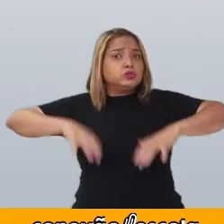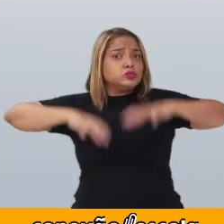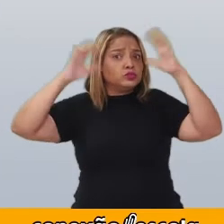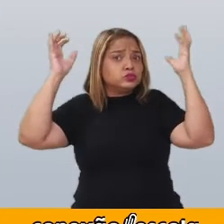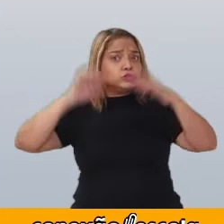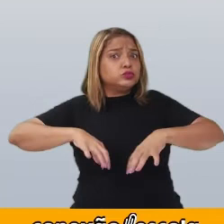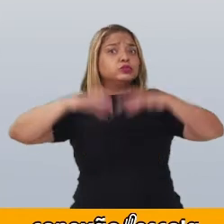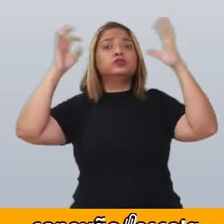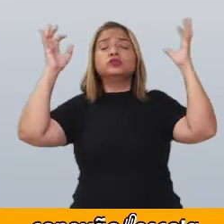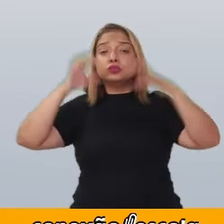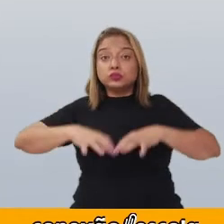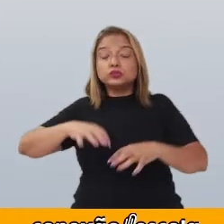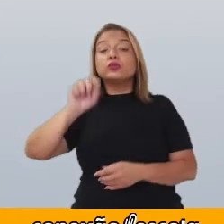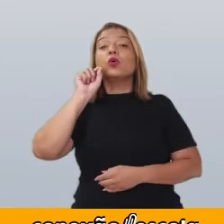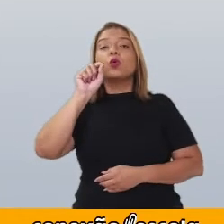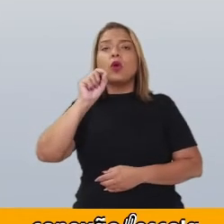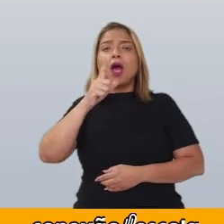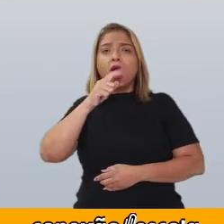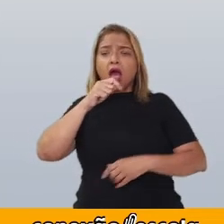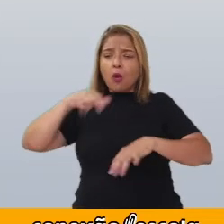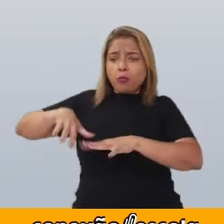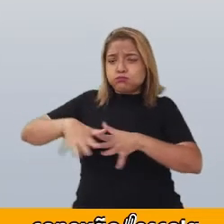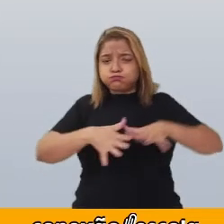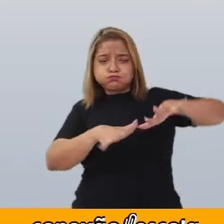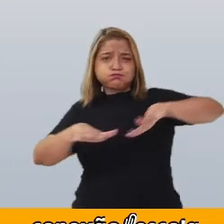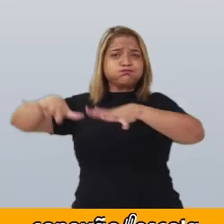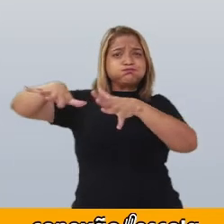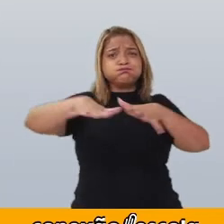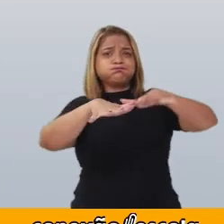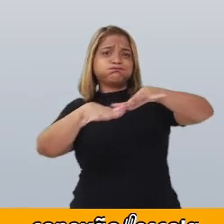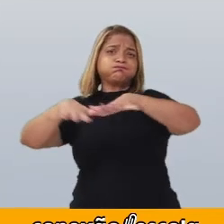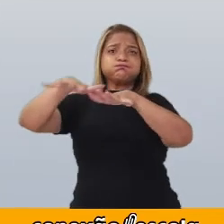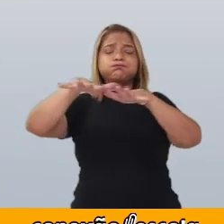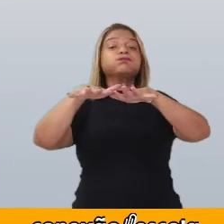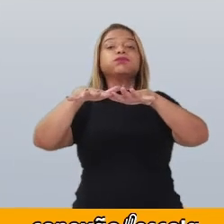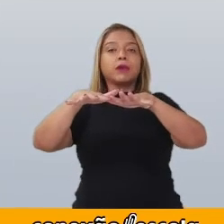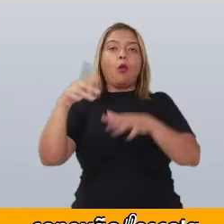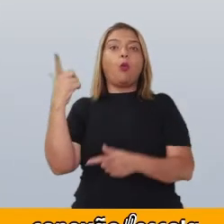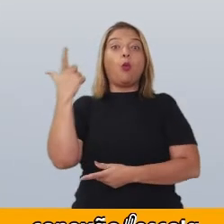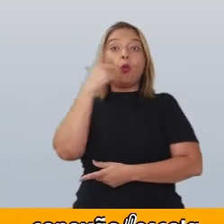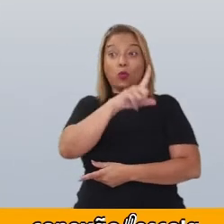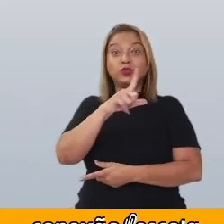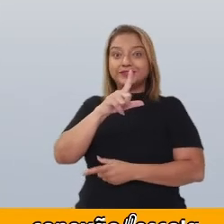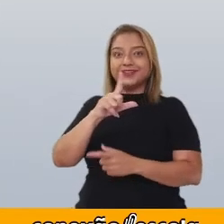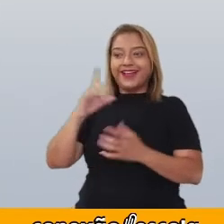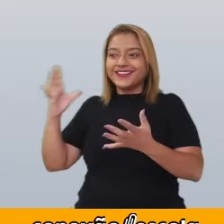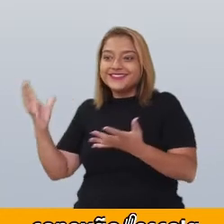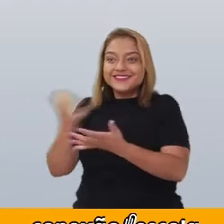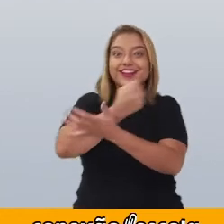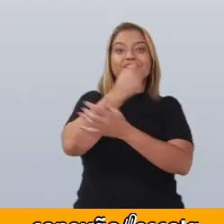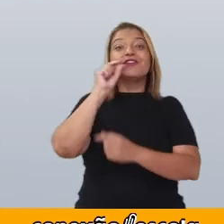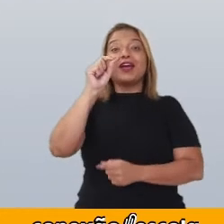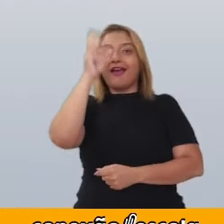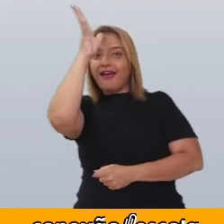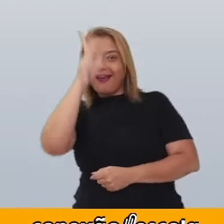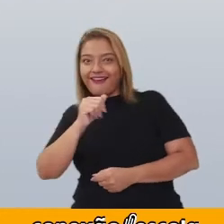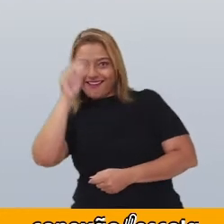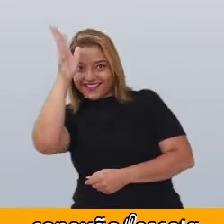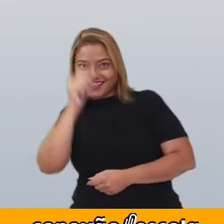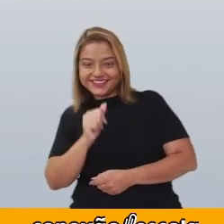bem forte e inundou minha casa. Conseguimos salvar as galinhas e